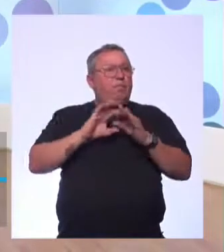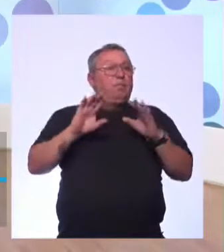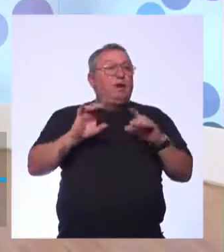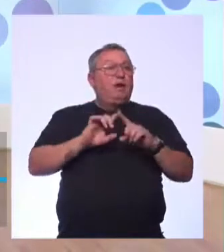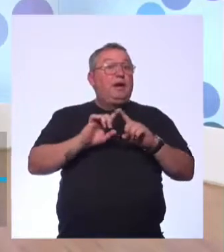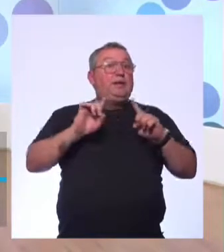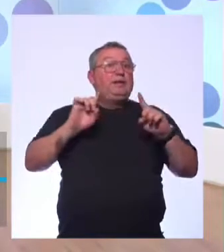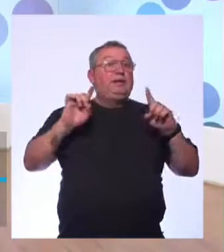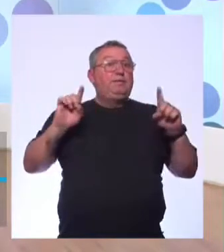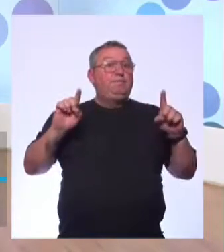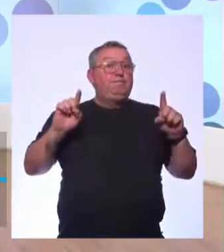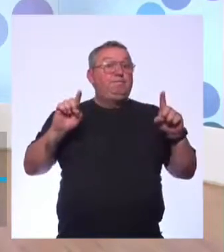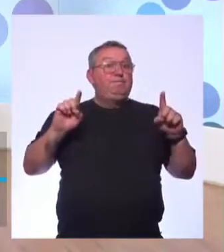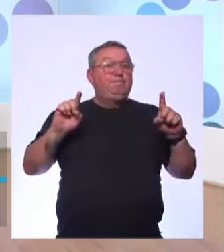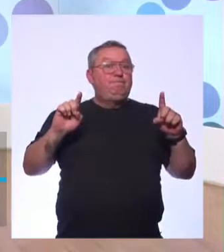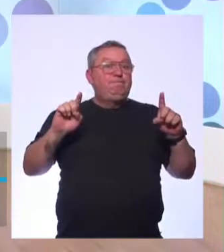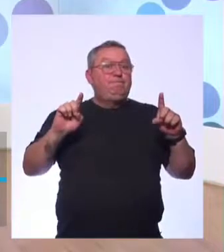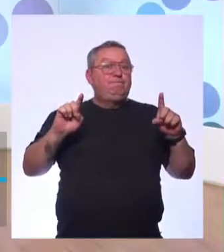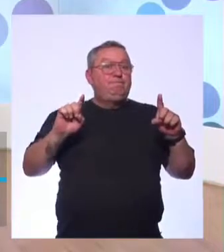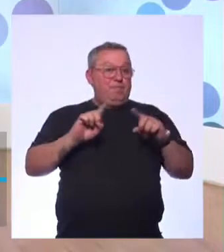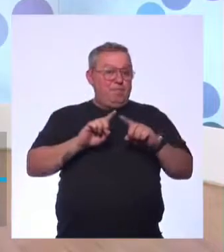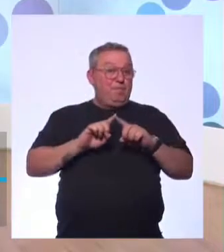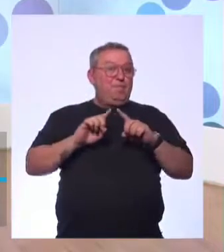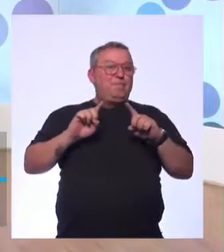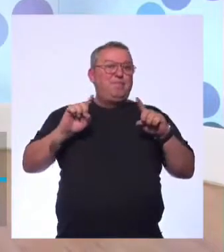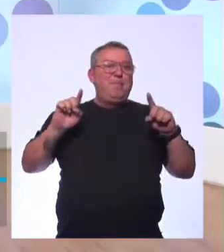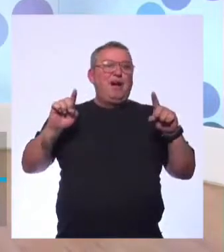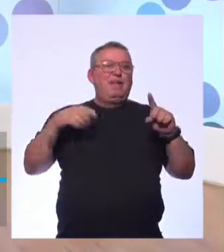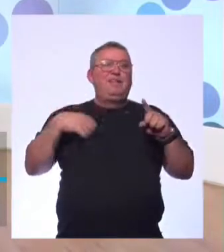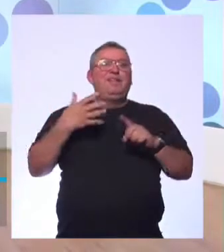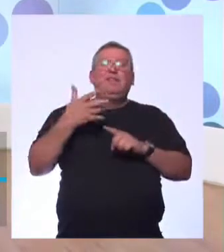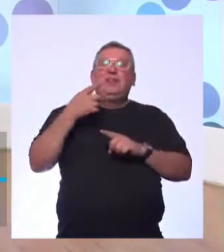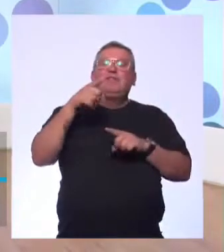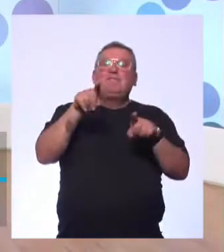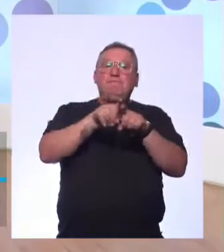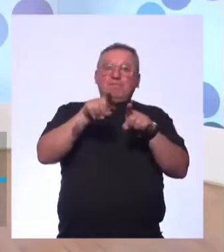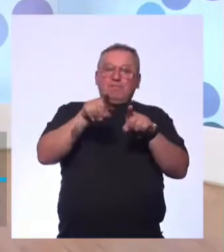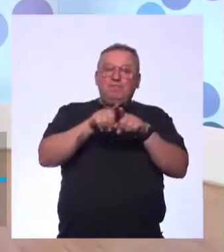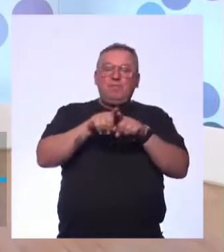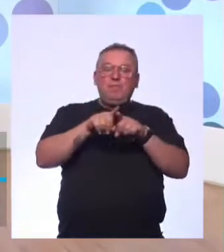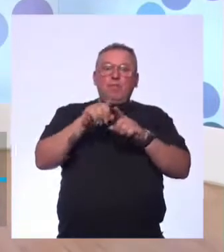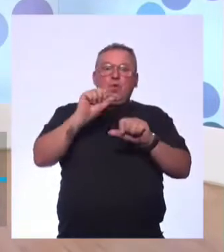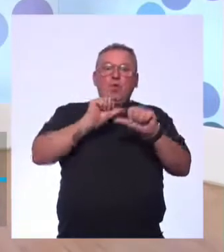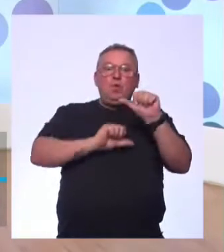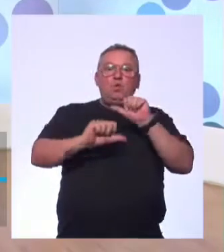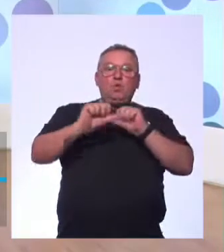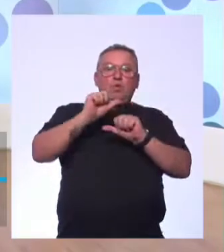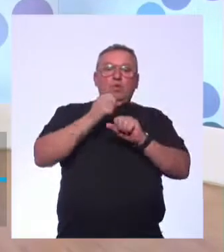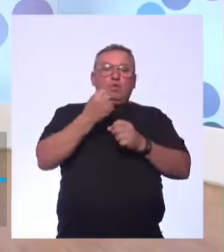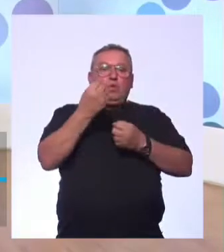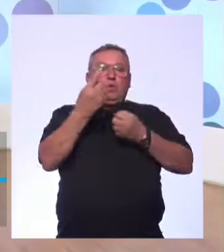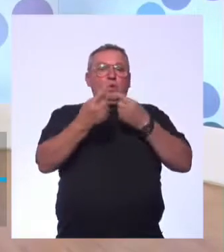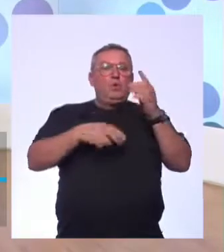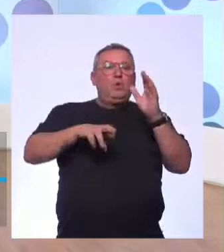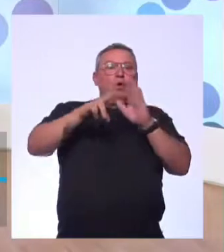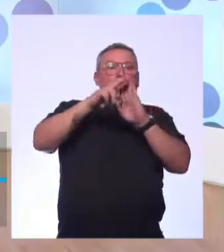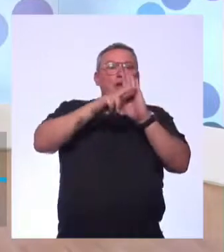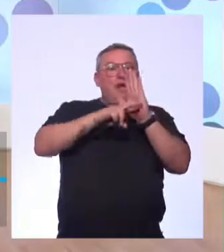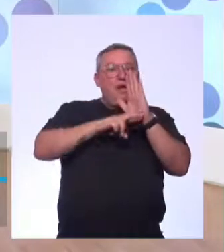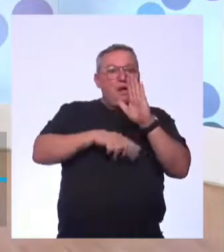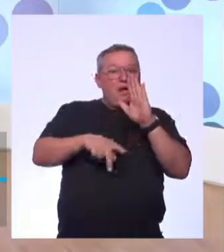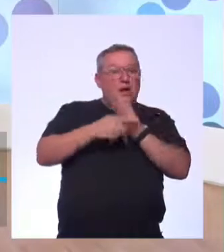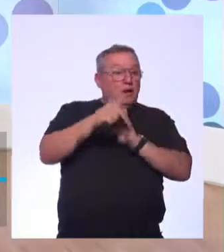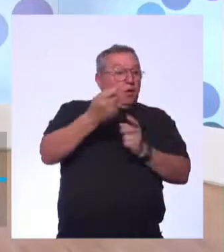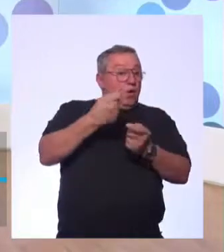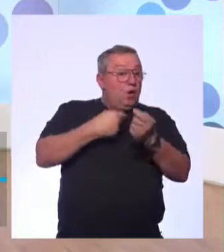independente, mas eu quero que você também mude lá algumas regras do Tratado de